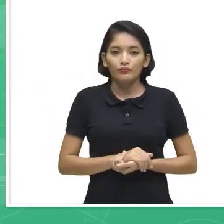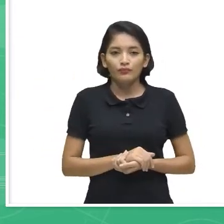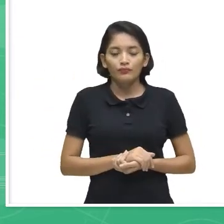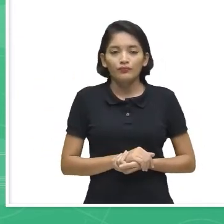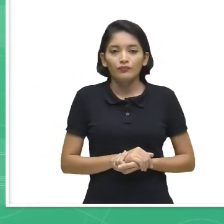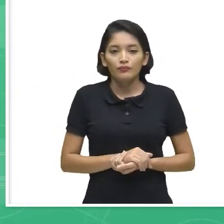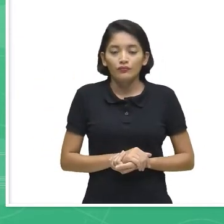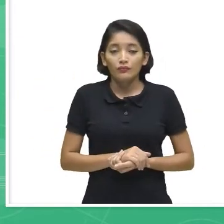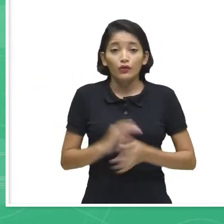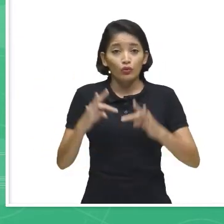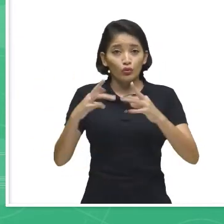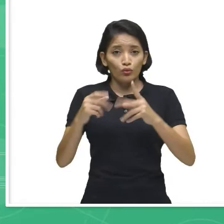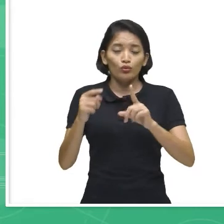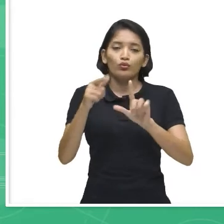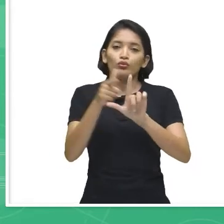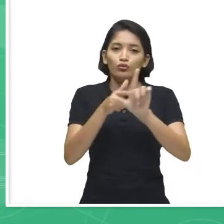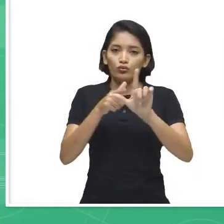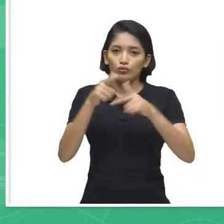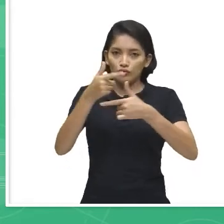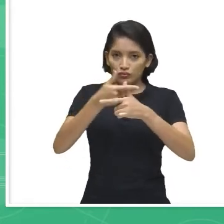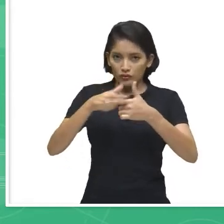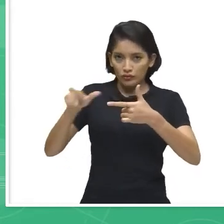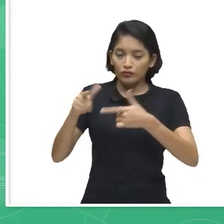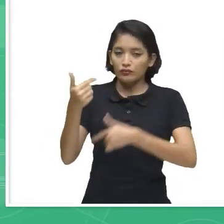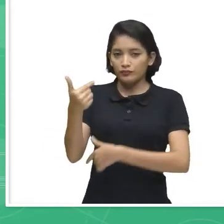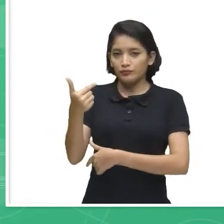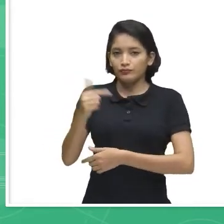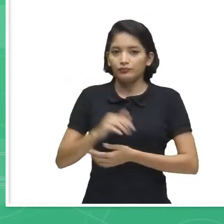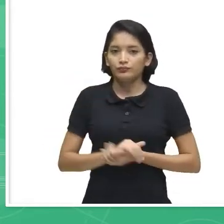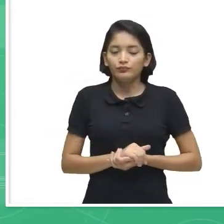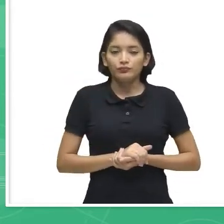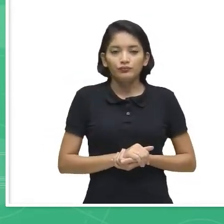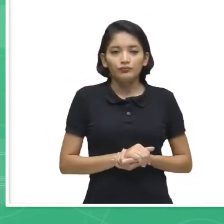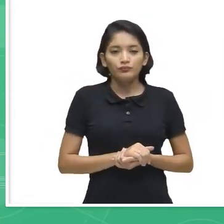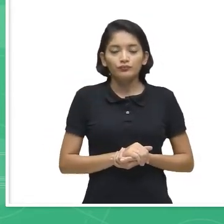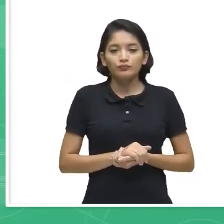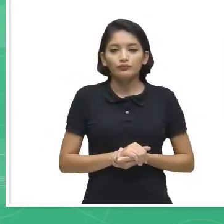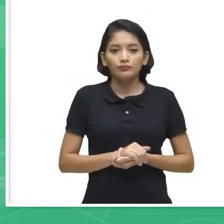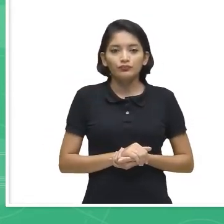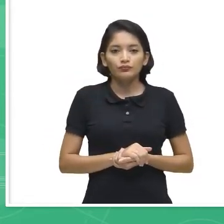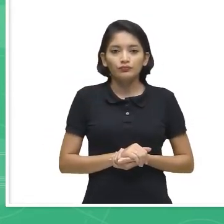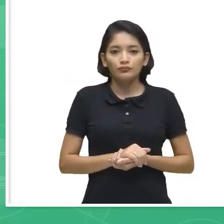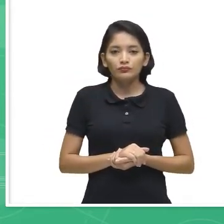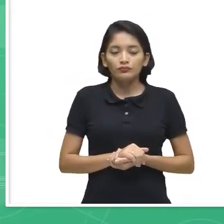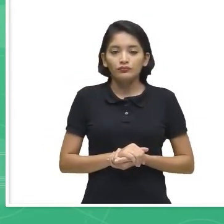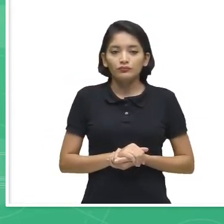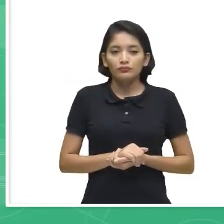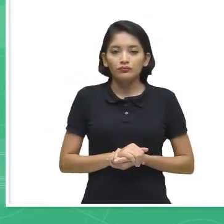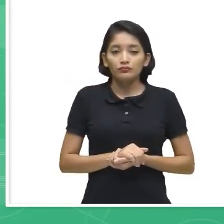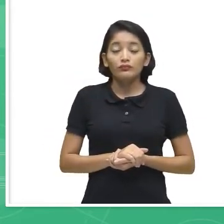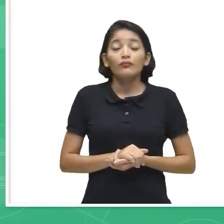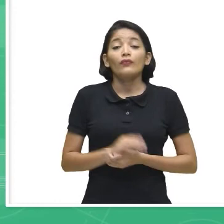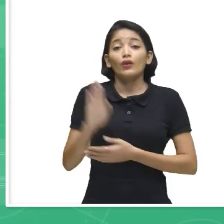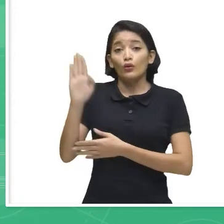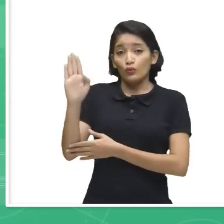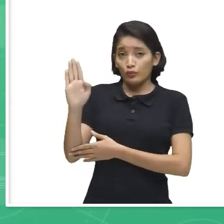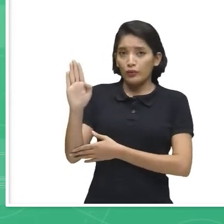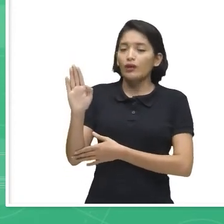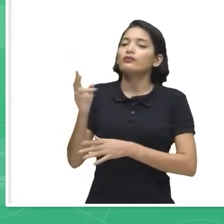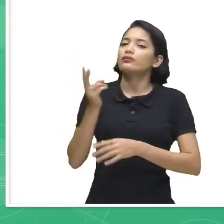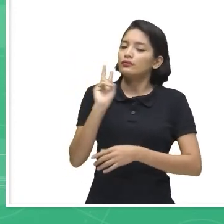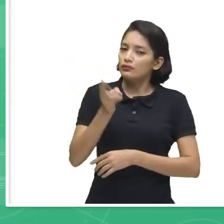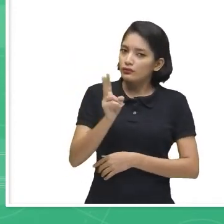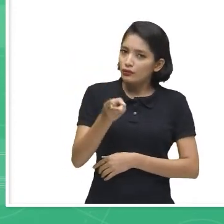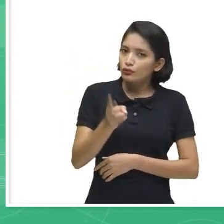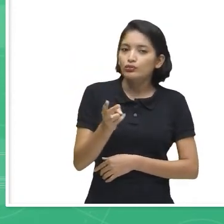tudo dividido por 2. 90 dividido por 2, 45 vezes 10 a terceira. No B, você vai fazer a mesma coisa, só